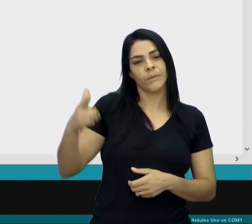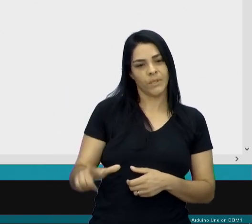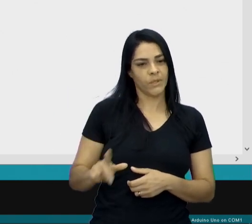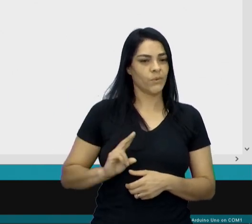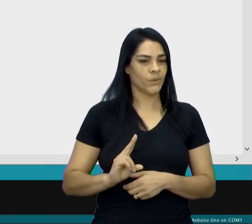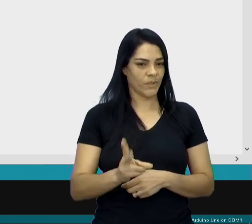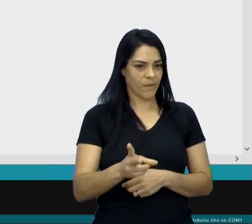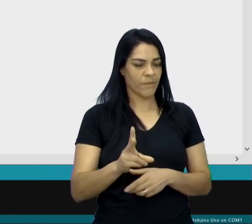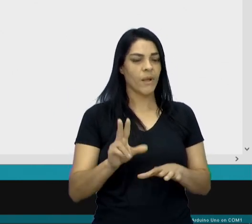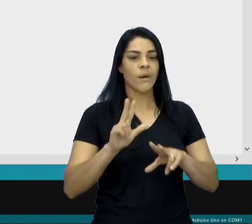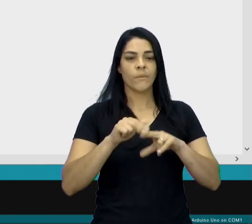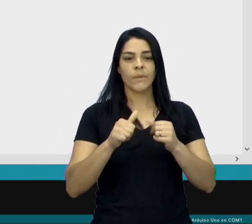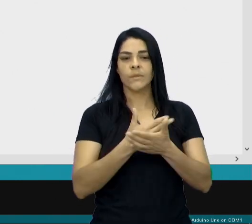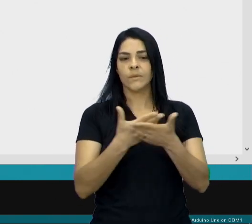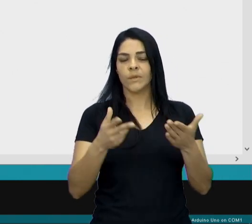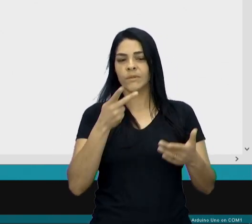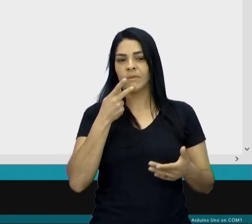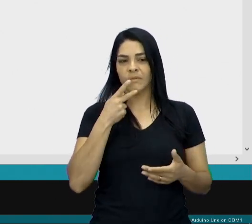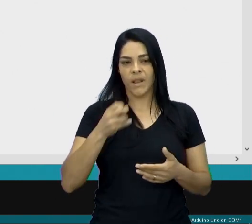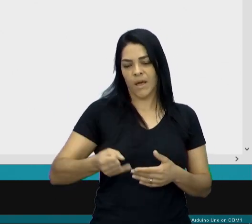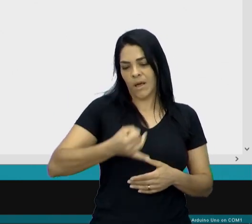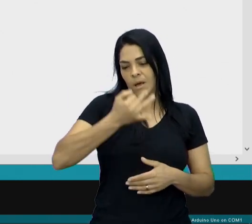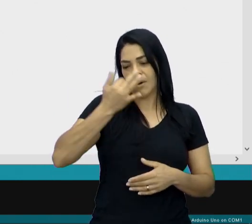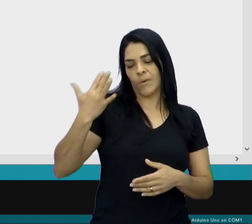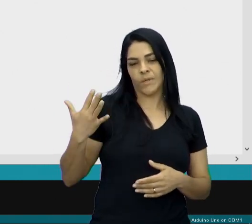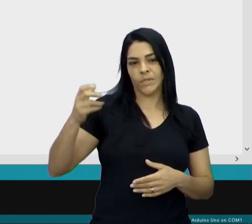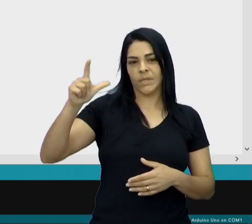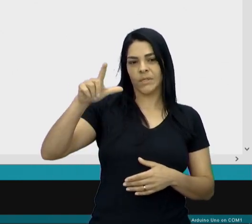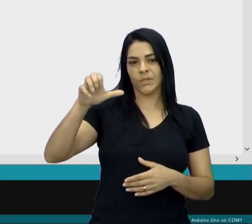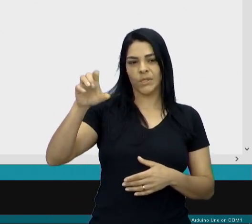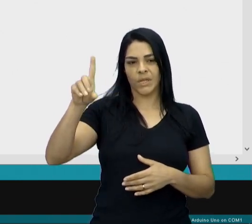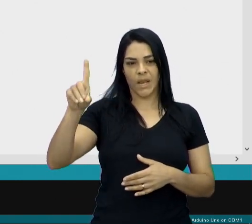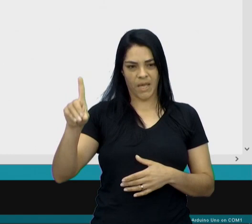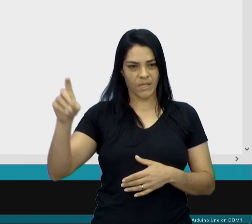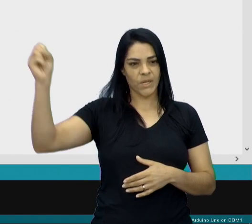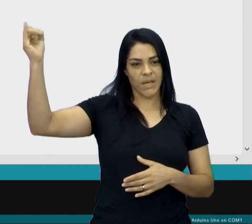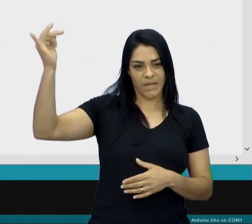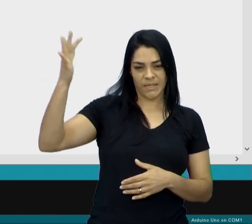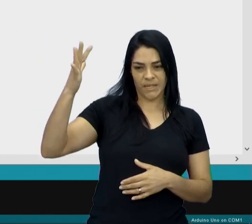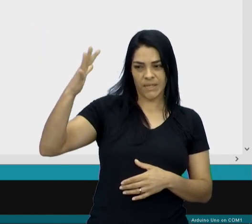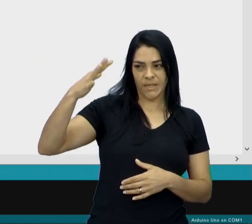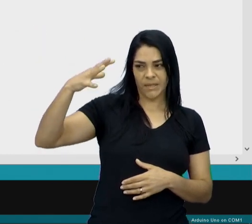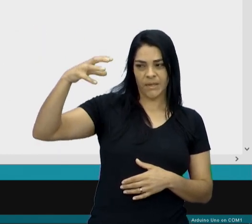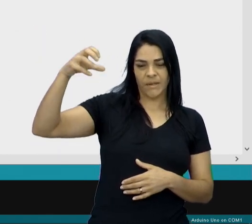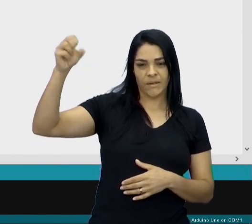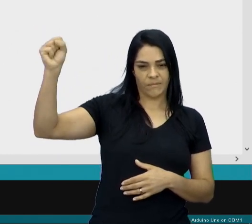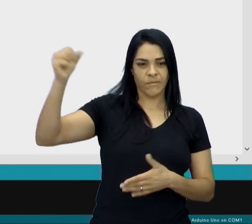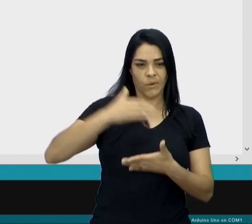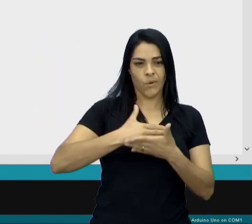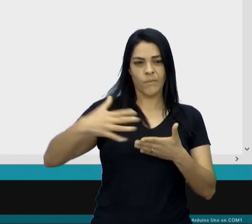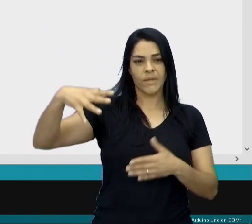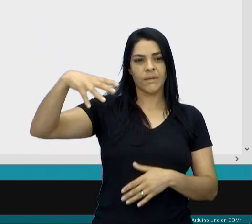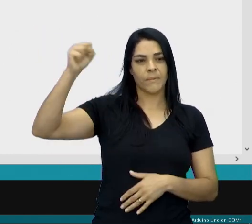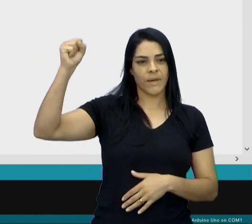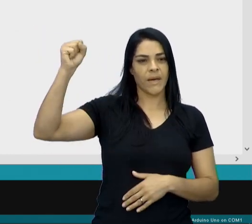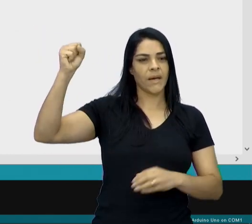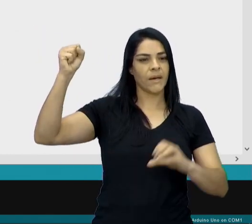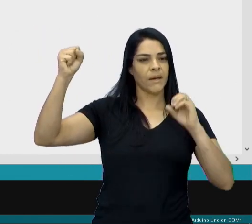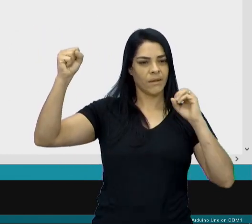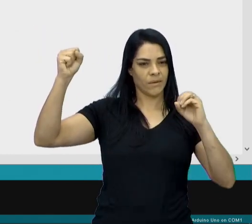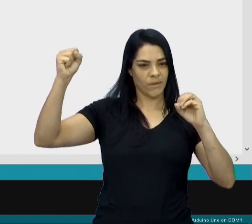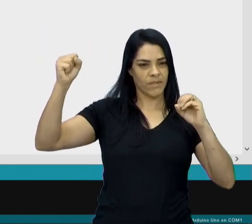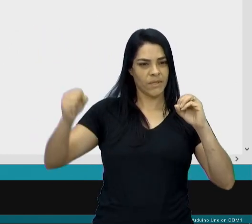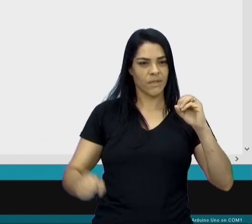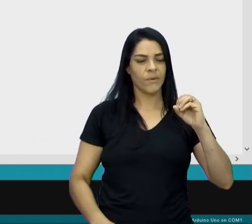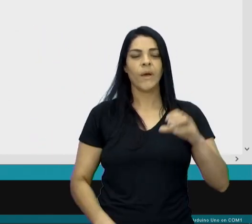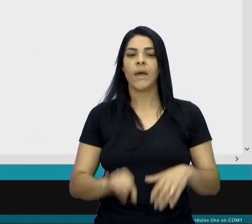por isso a gente vai dizer o seguinte, ó, a quantidade de LEDs que estão acesas começam apagadas, então I igual a zero.